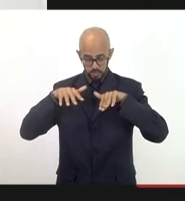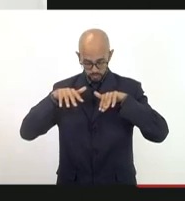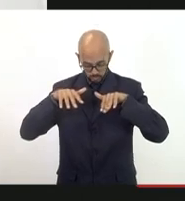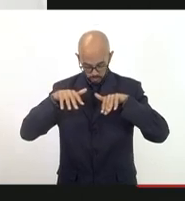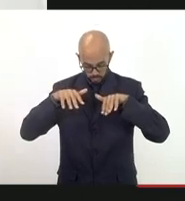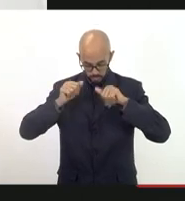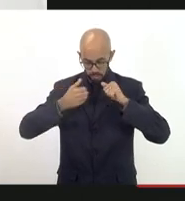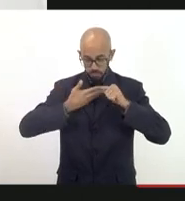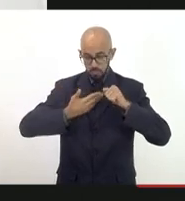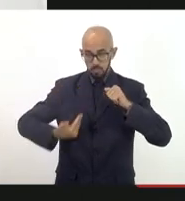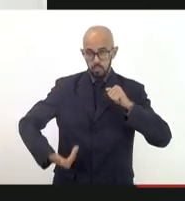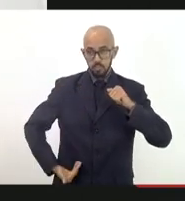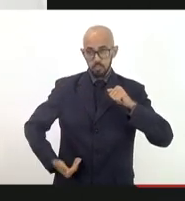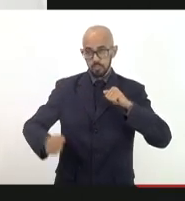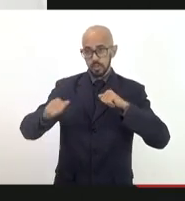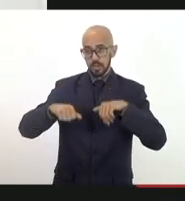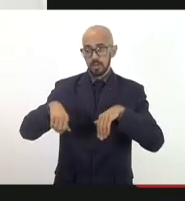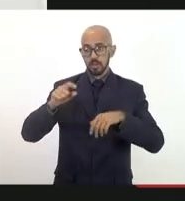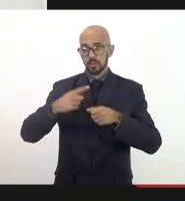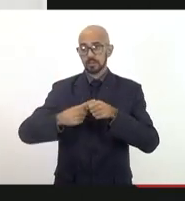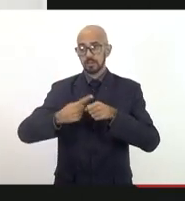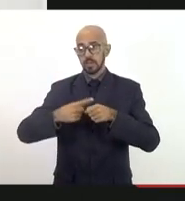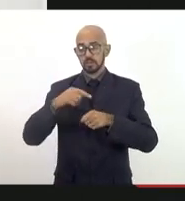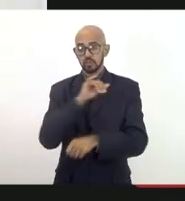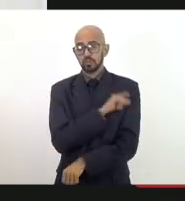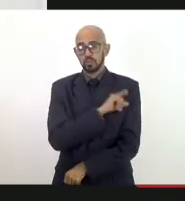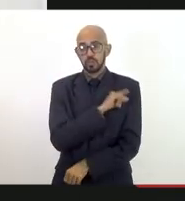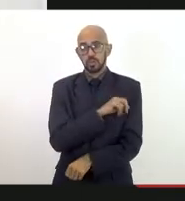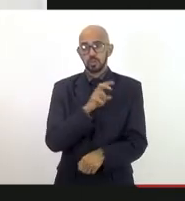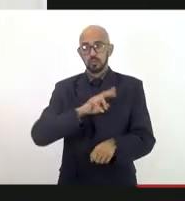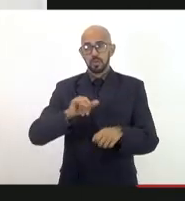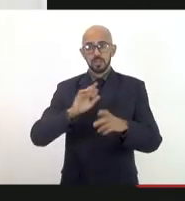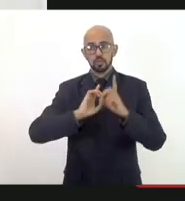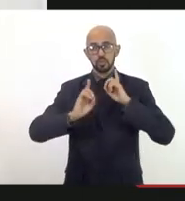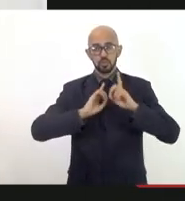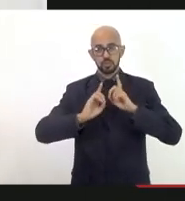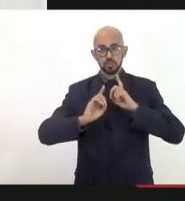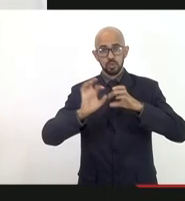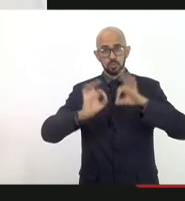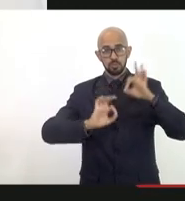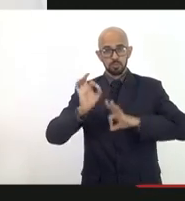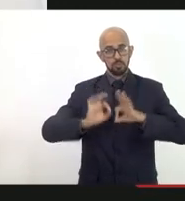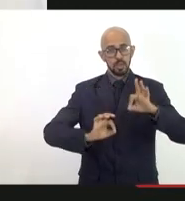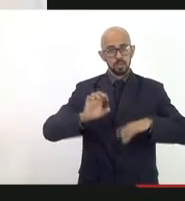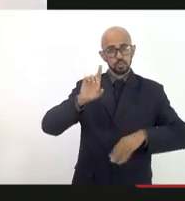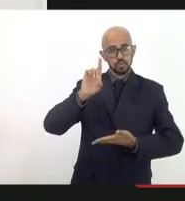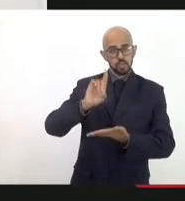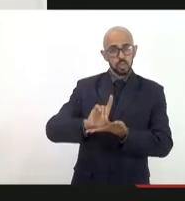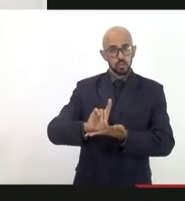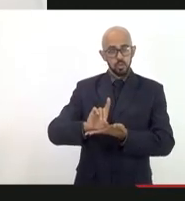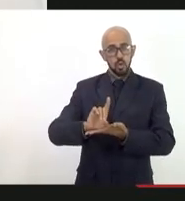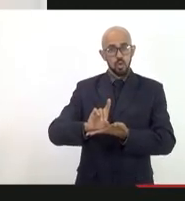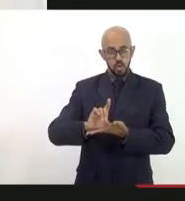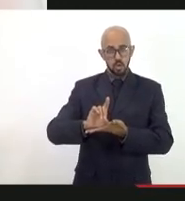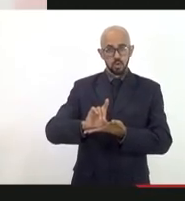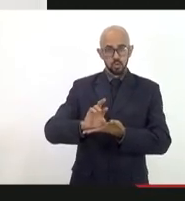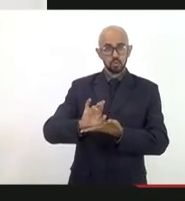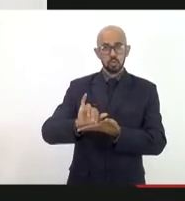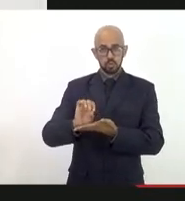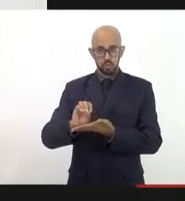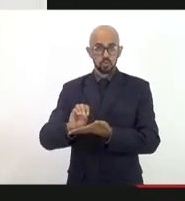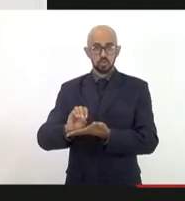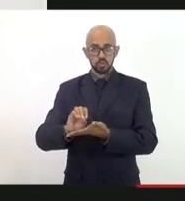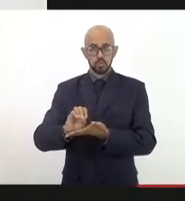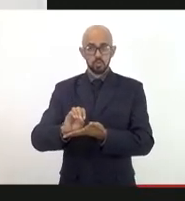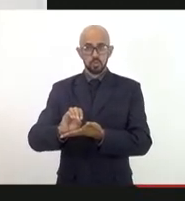audiência pública na cidade do Rio que vai discutir o plano diretor da cidade. Então, a gente deixa aqui a sugestão para outros representantes do poder público, em todas as